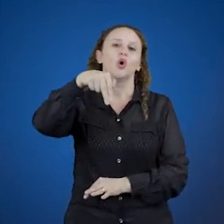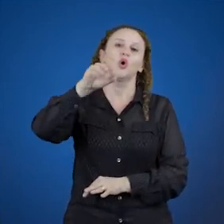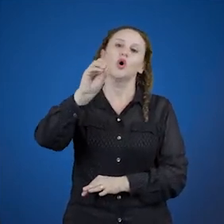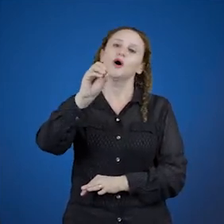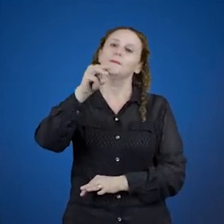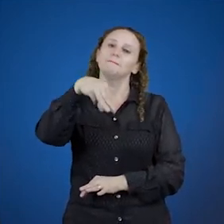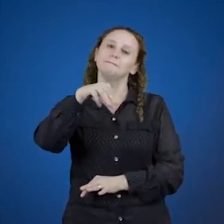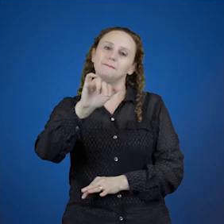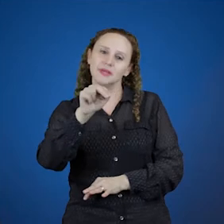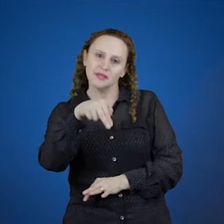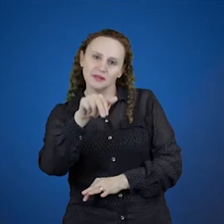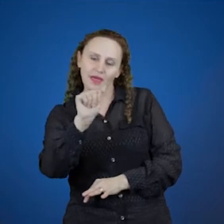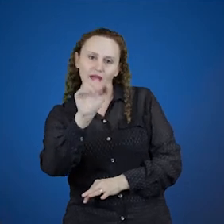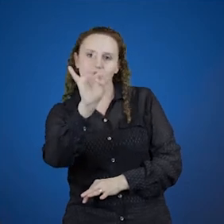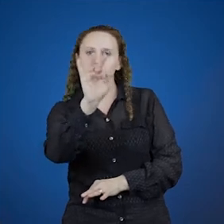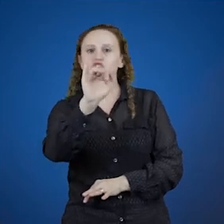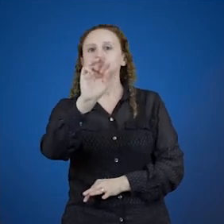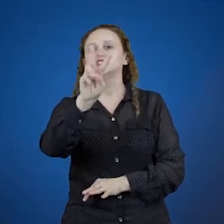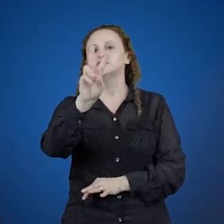nominativo